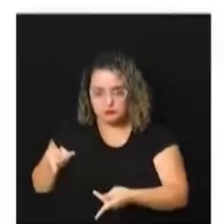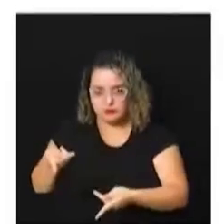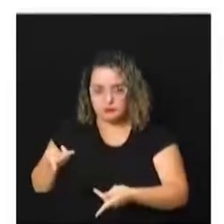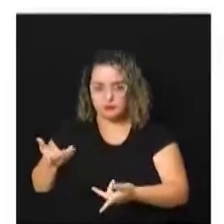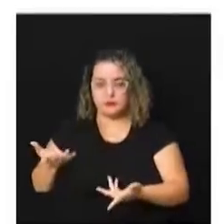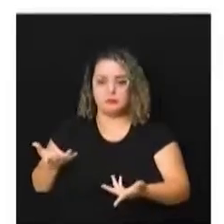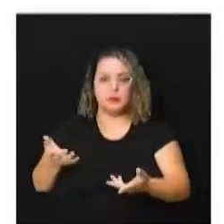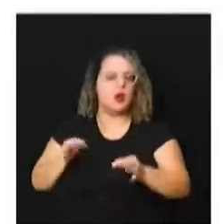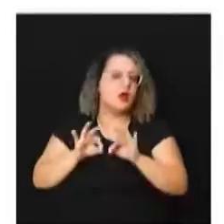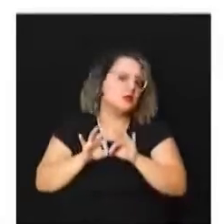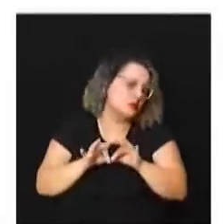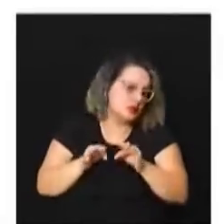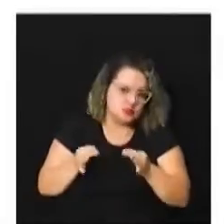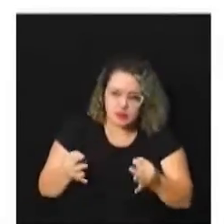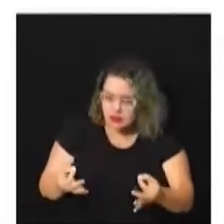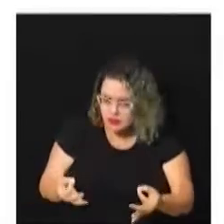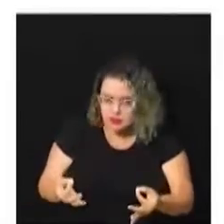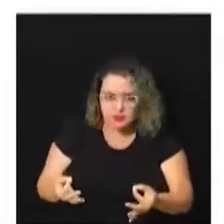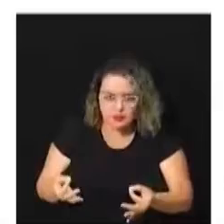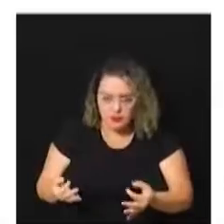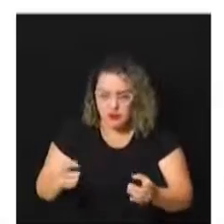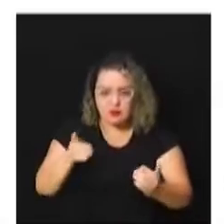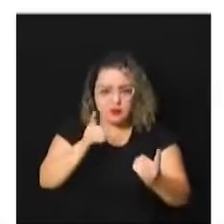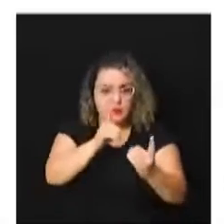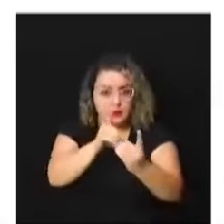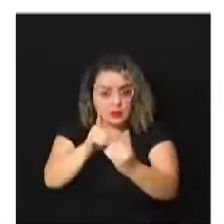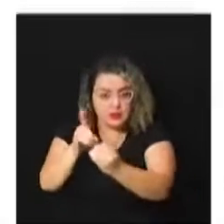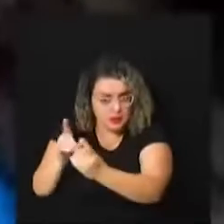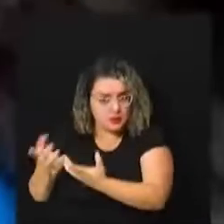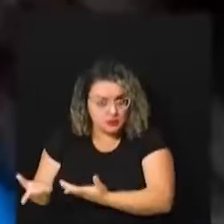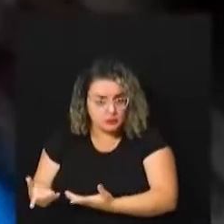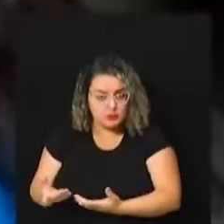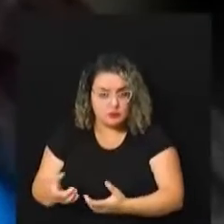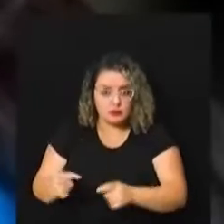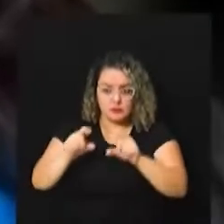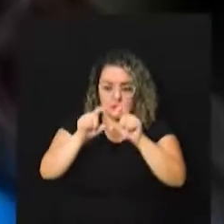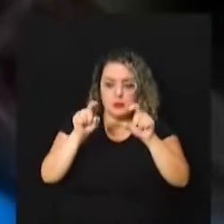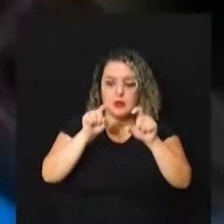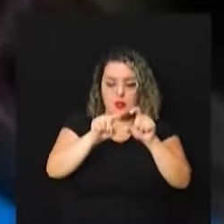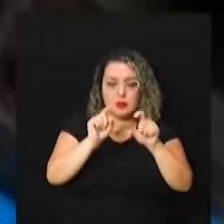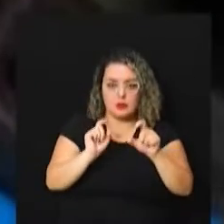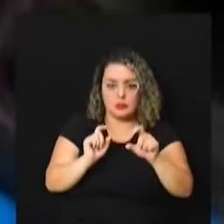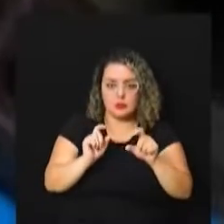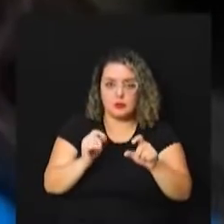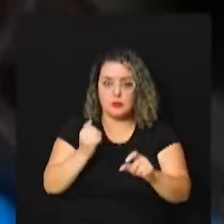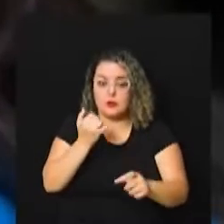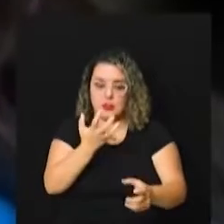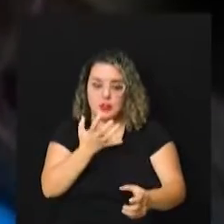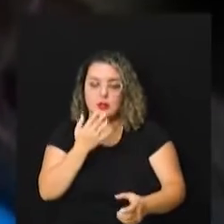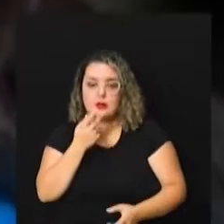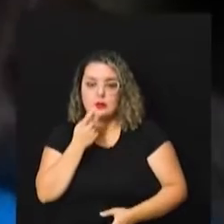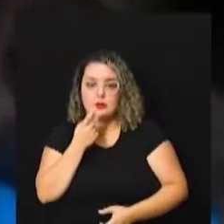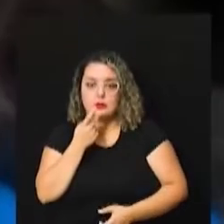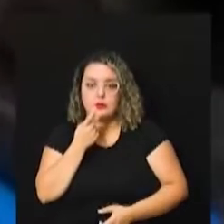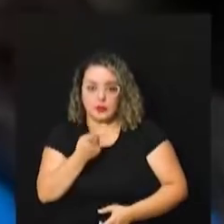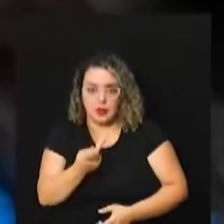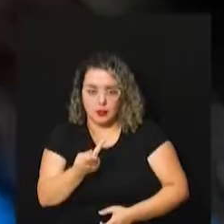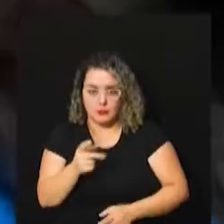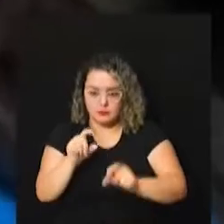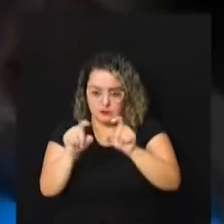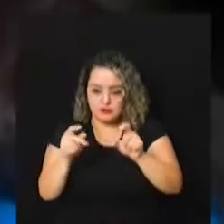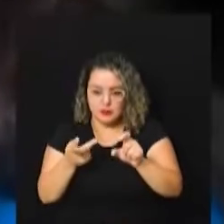são depoimentos de adolescentes e jovens que passaram já por situações de desafios socioemocionais e